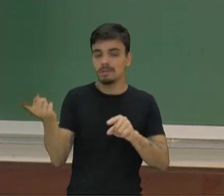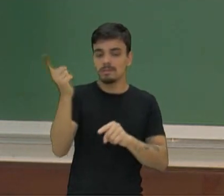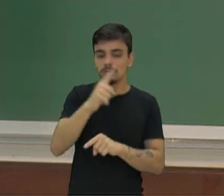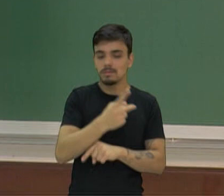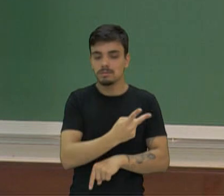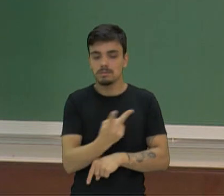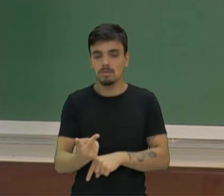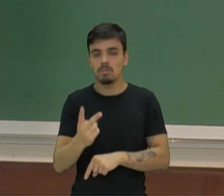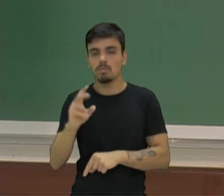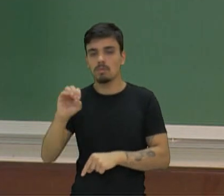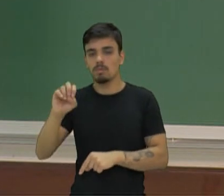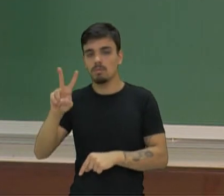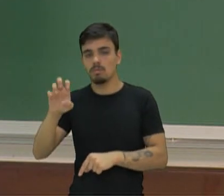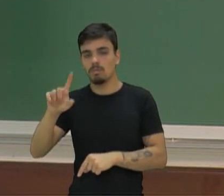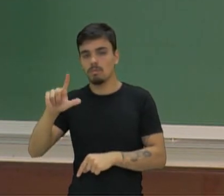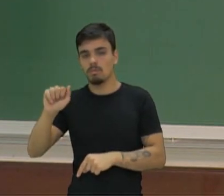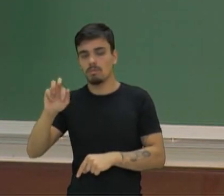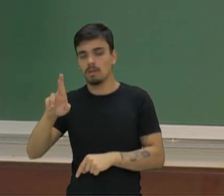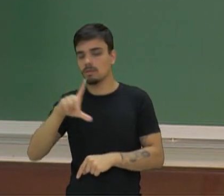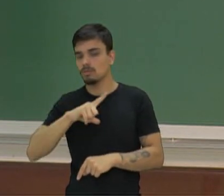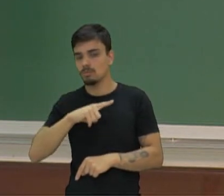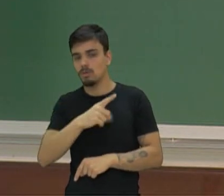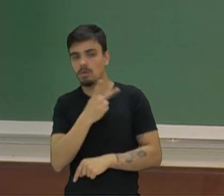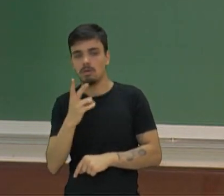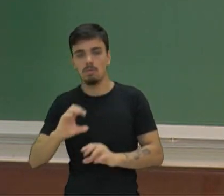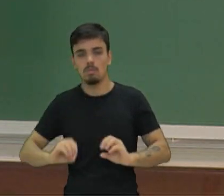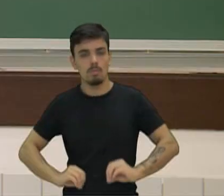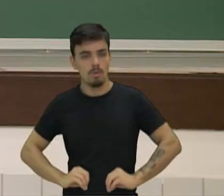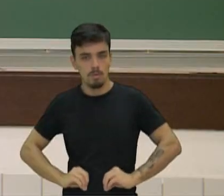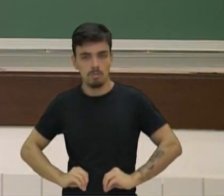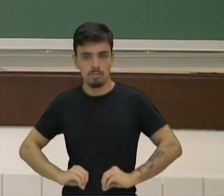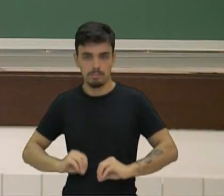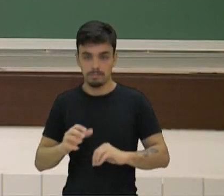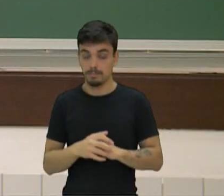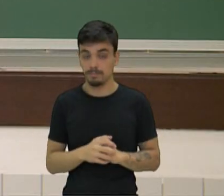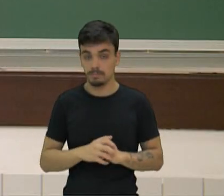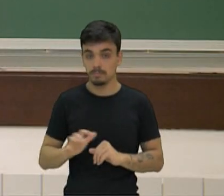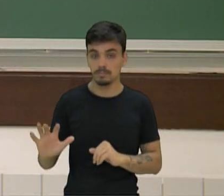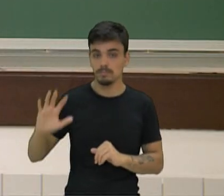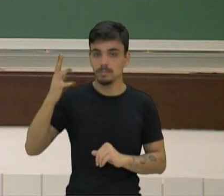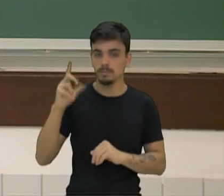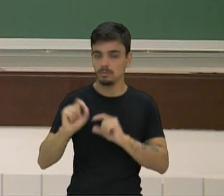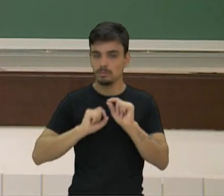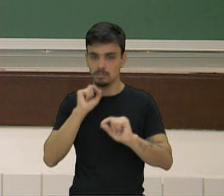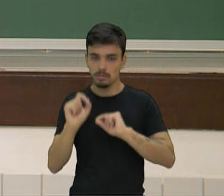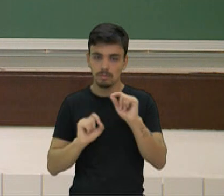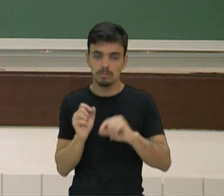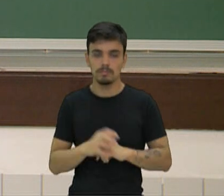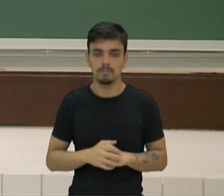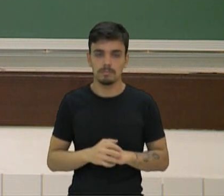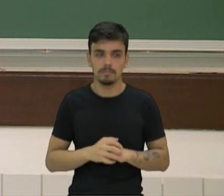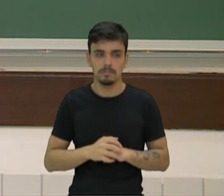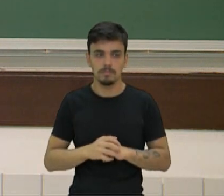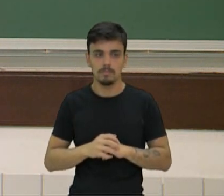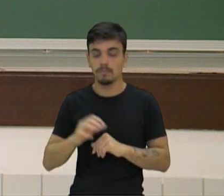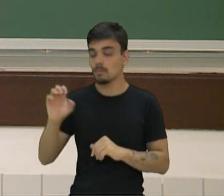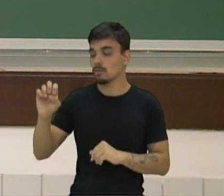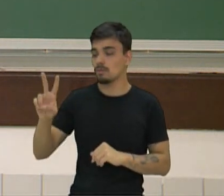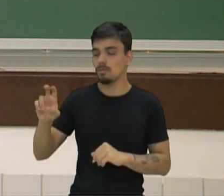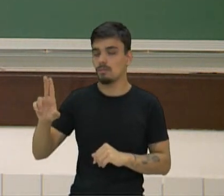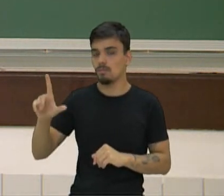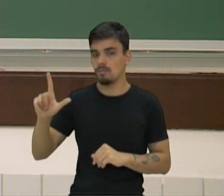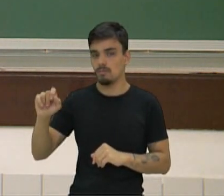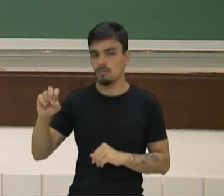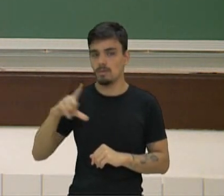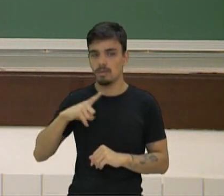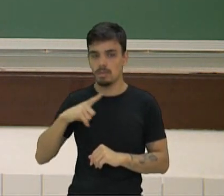vamos tirar somente o gameta, somente o óvulo, tá? Só que vai acontecer o seguinte, esse óvulo aqui vai